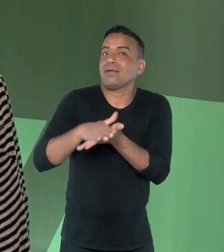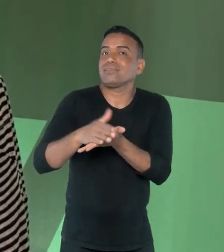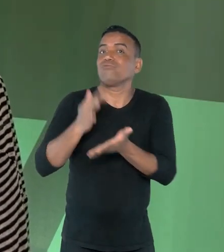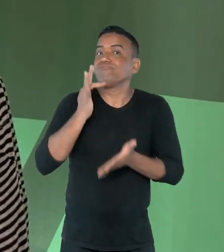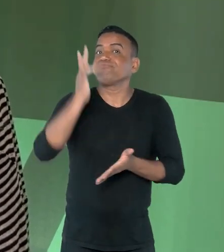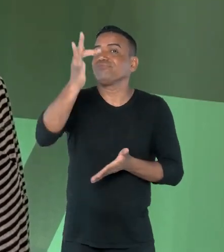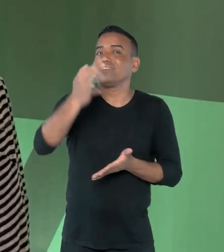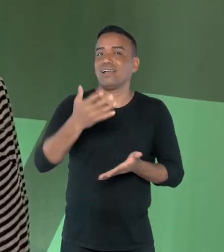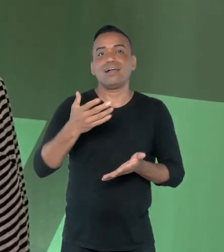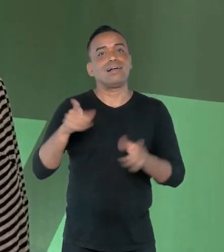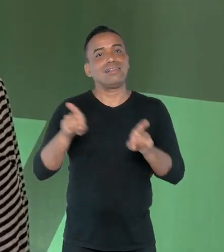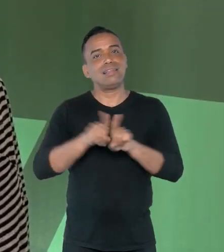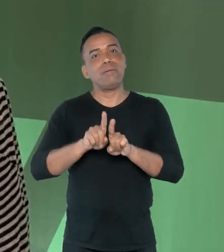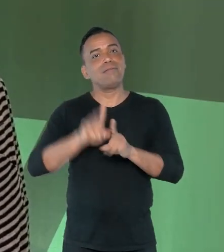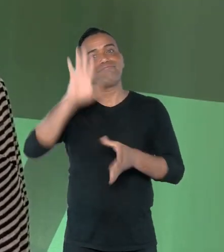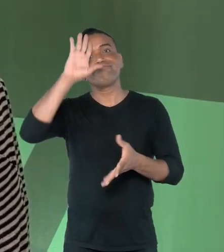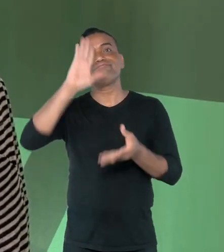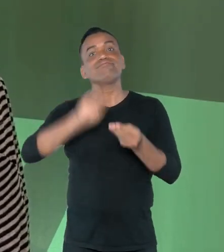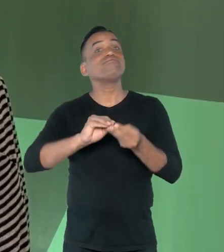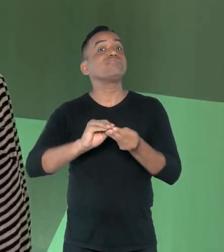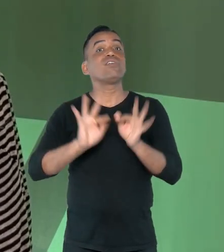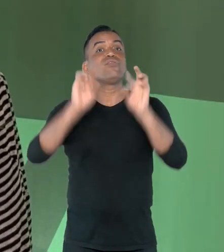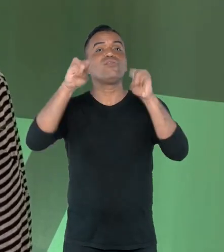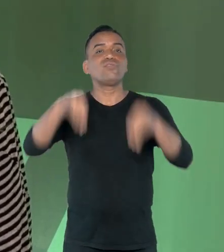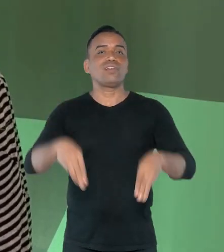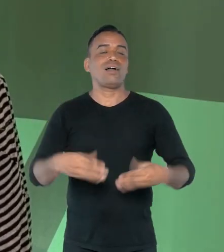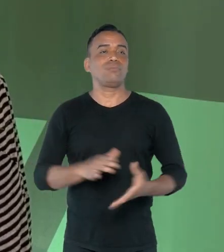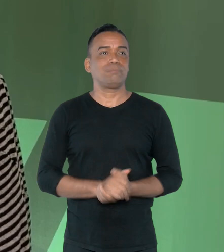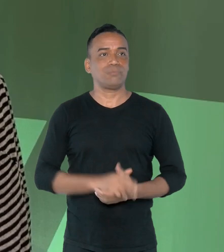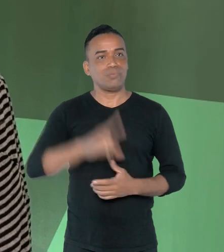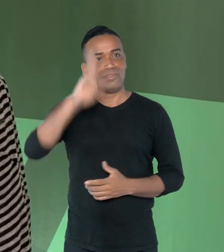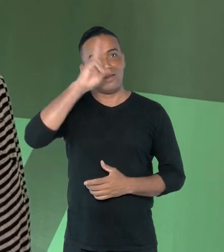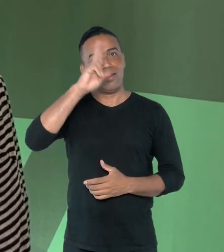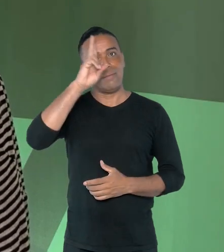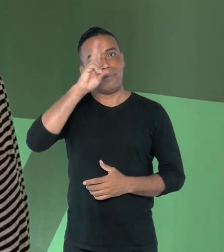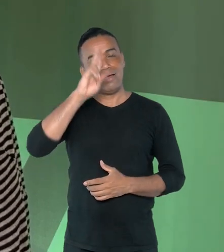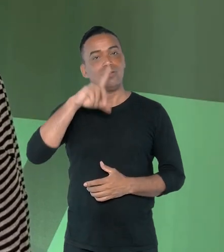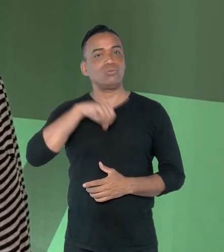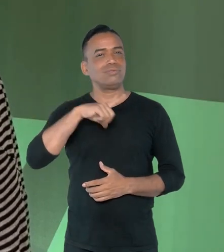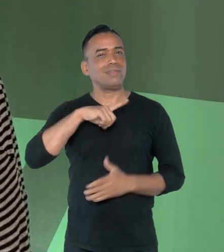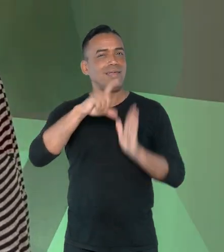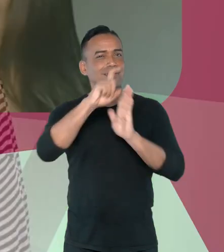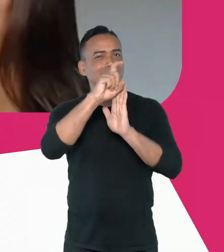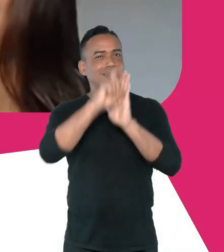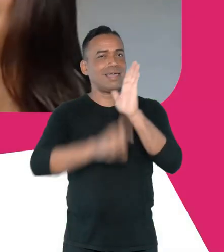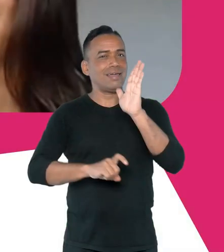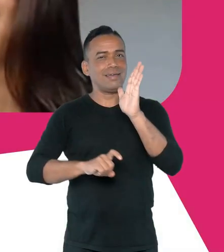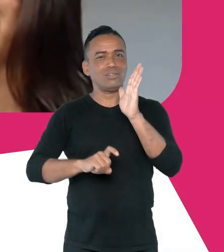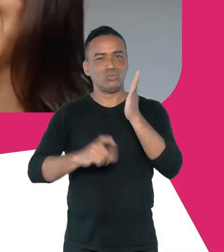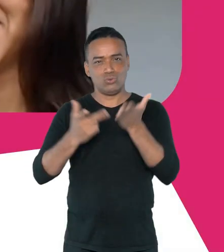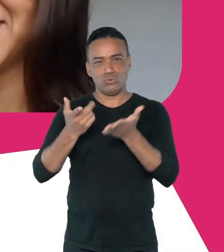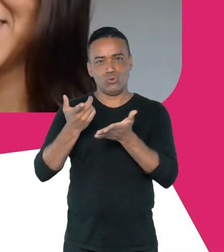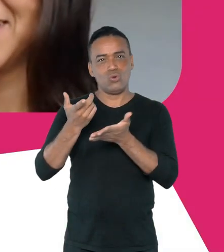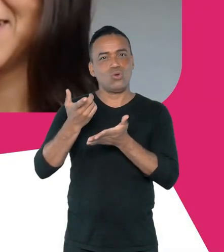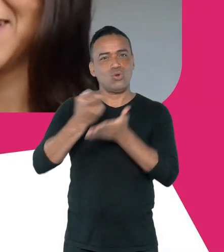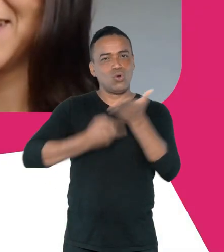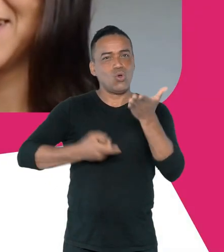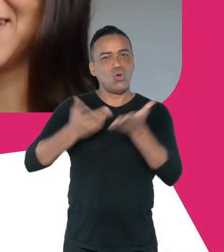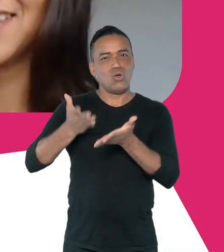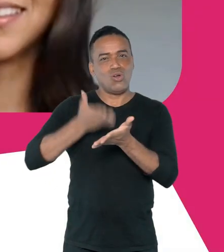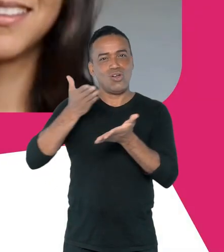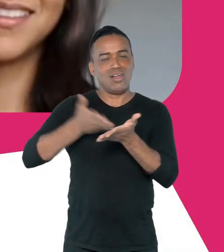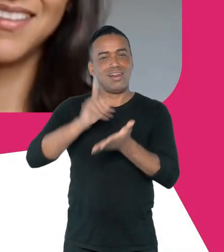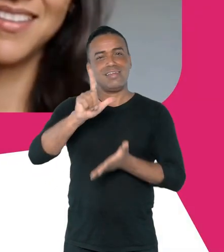e deixar as suas considerações finais. Só lembrando que tem um trechinho do seu livro que,